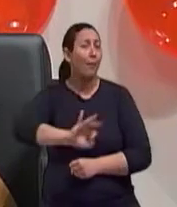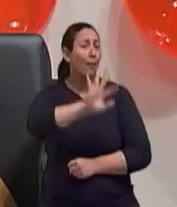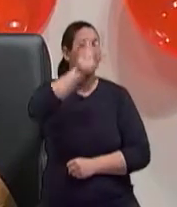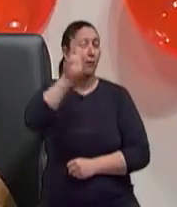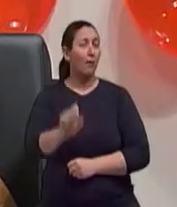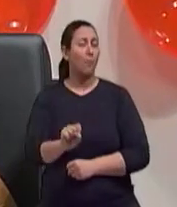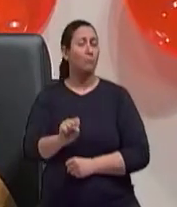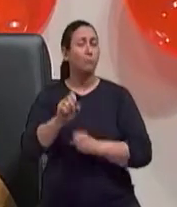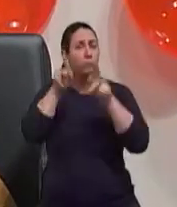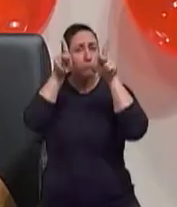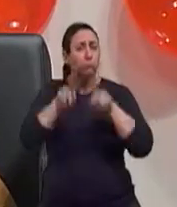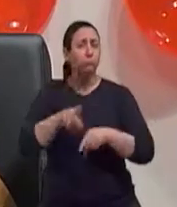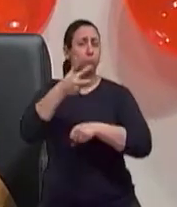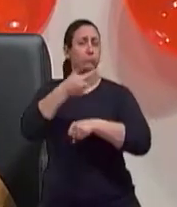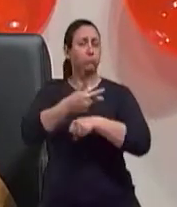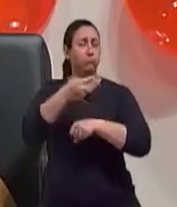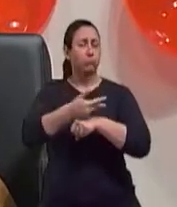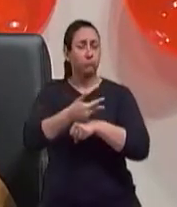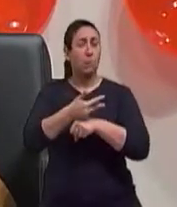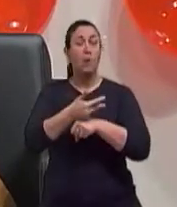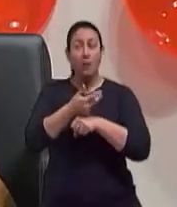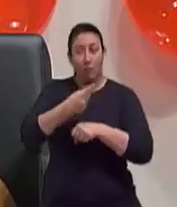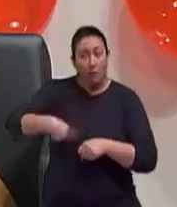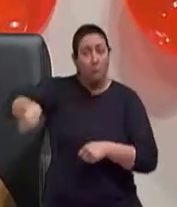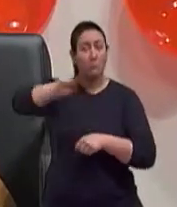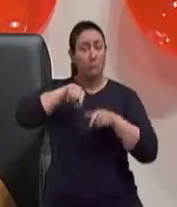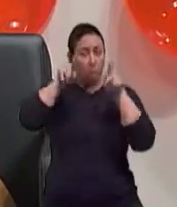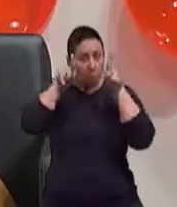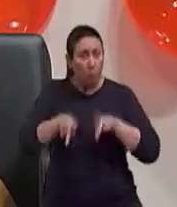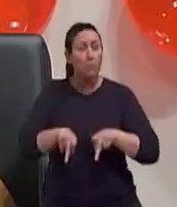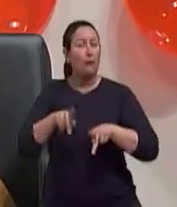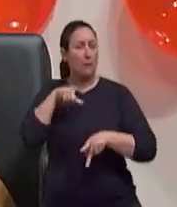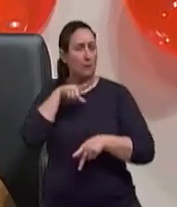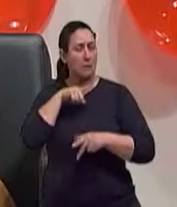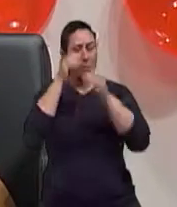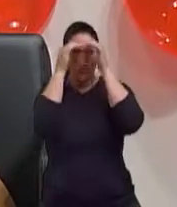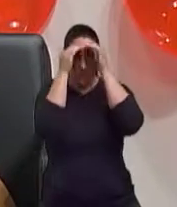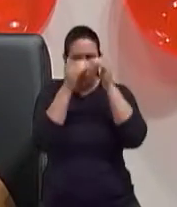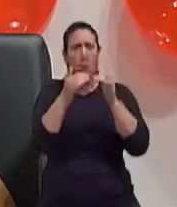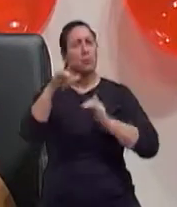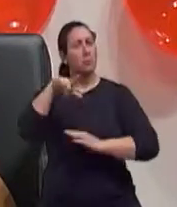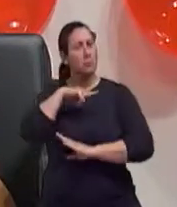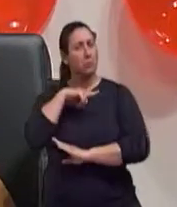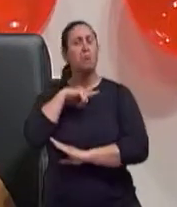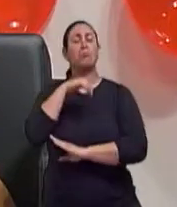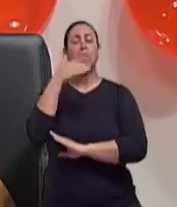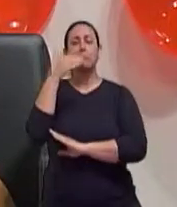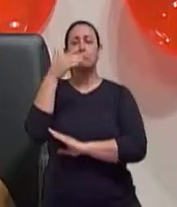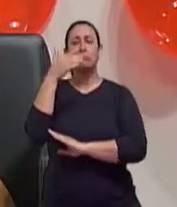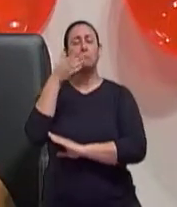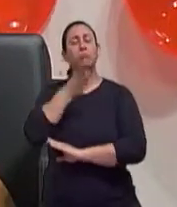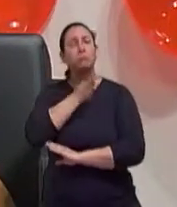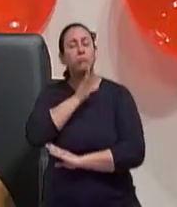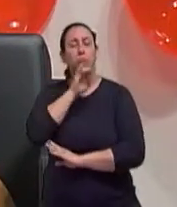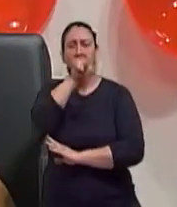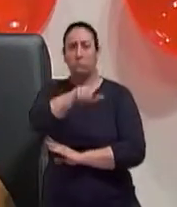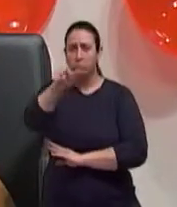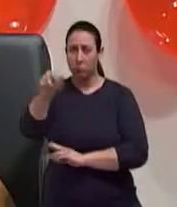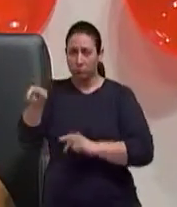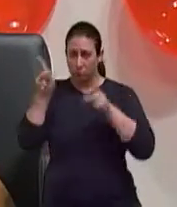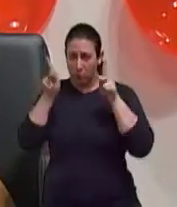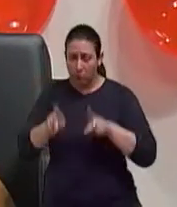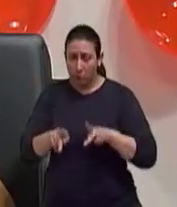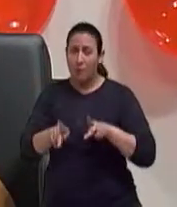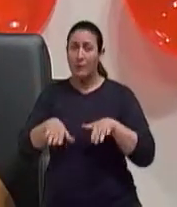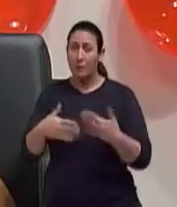desorientais que tratam seus velhos com respeito e a reverência que merecem nós ocidentais principalmente